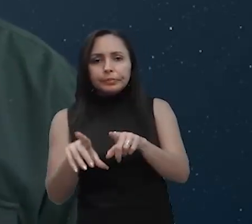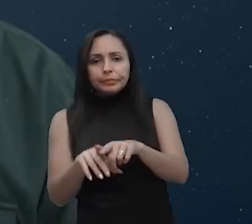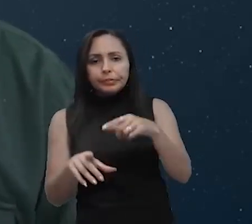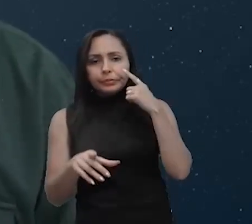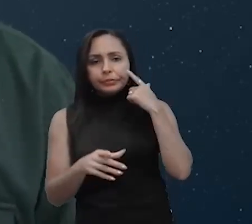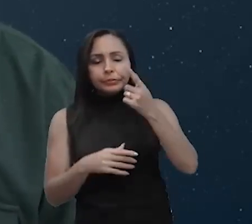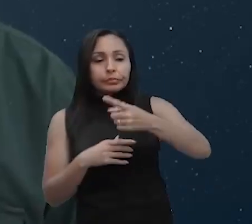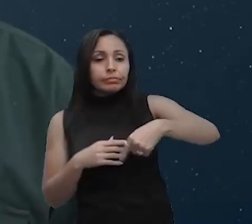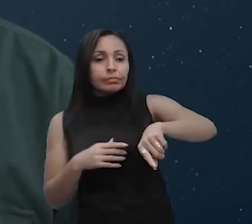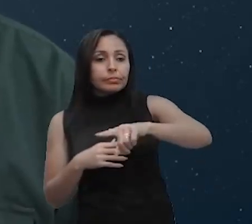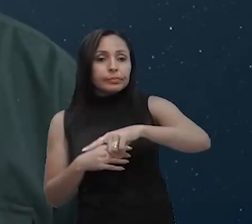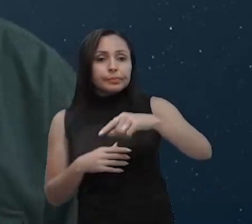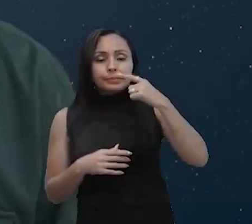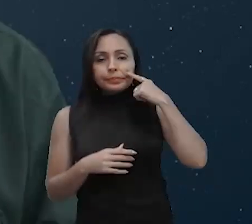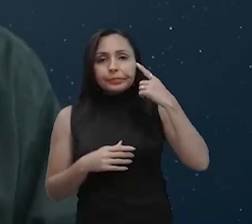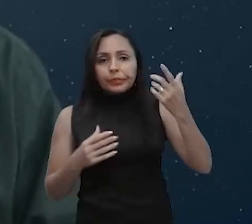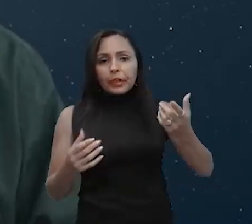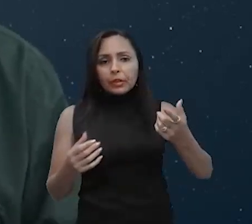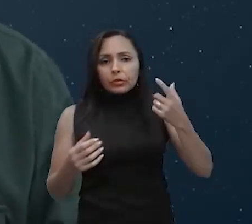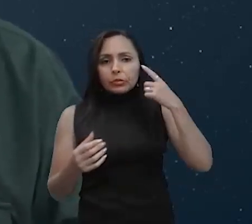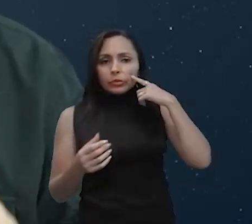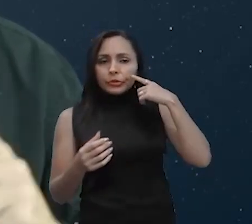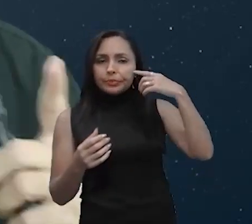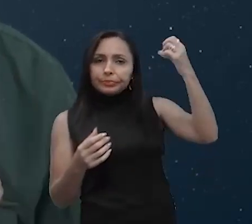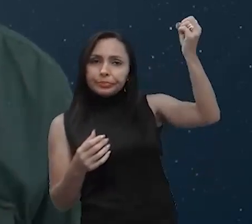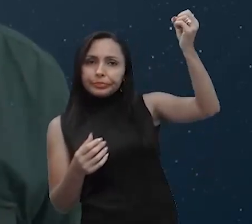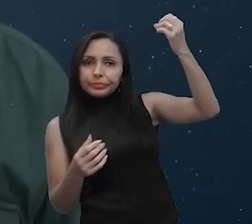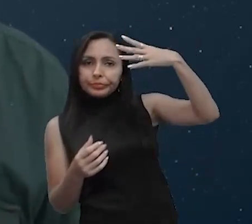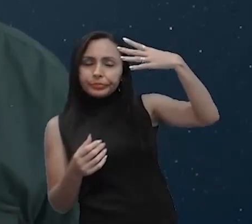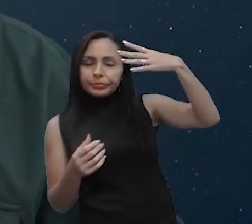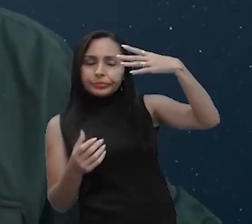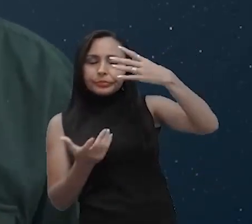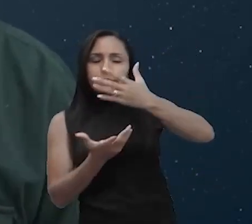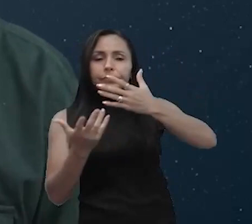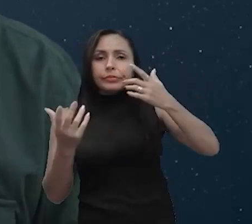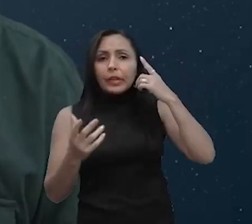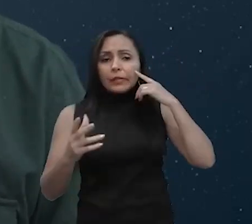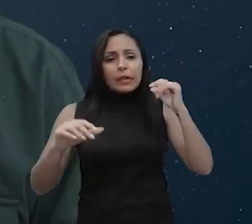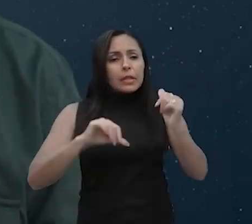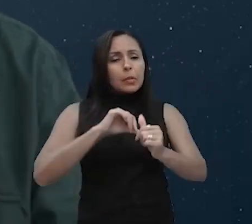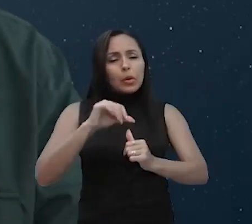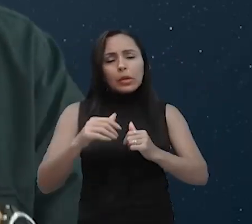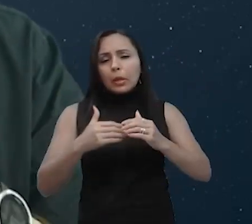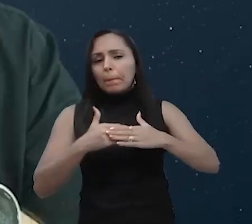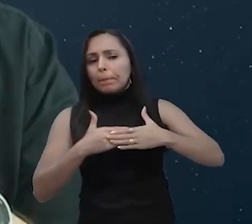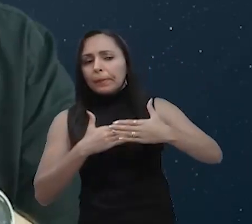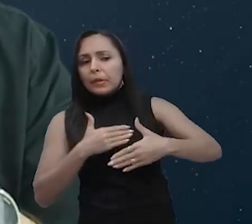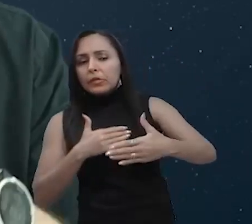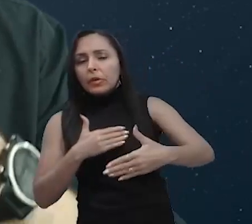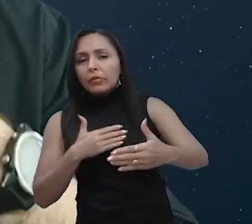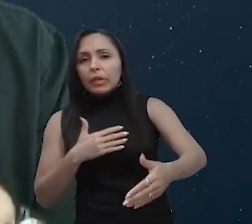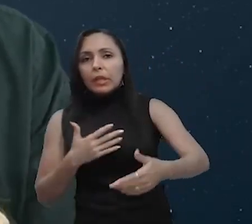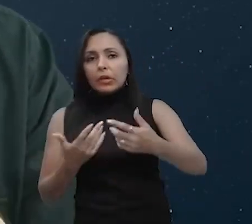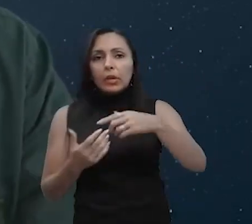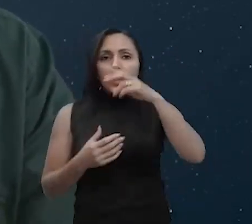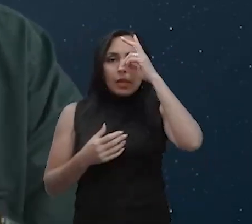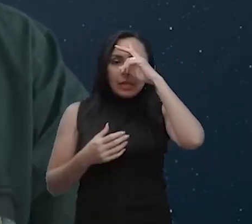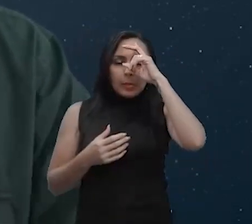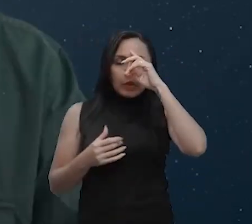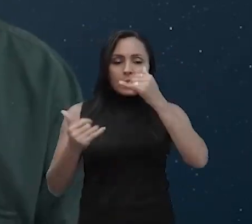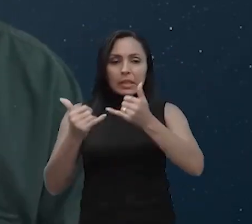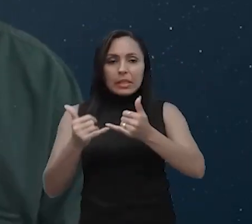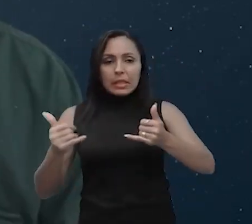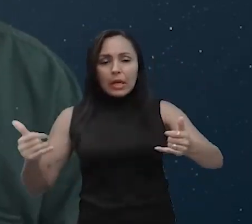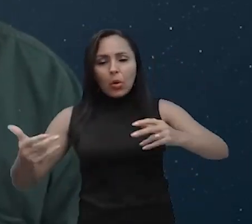onde a luz ela vai adentrar de um meio para o outro, sem alteração de sua frequência. Lembrando que se essa corda ela estiver bem